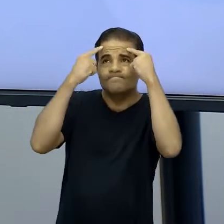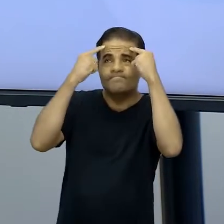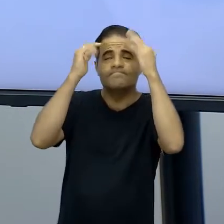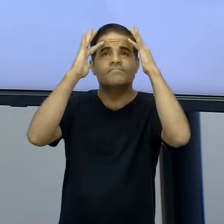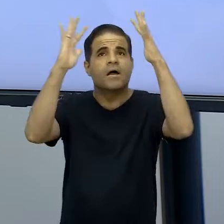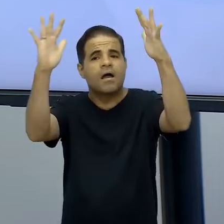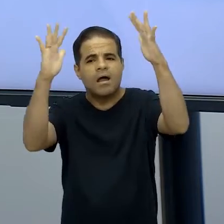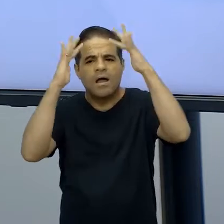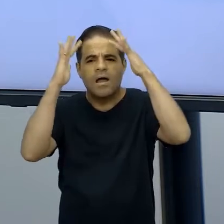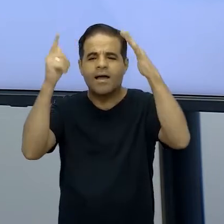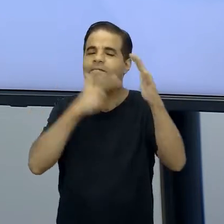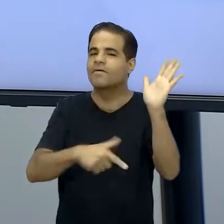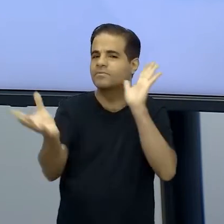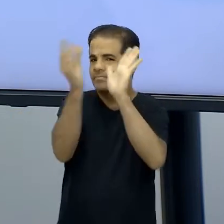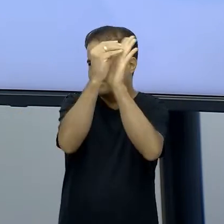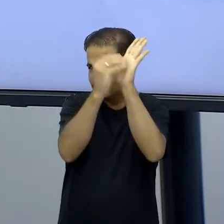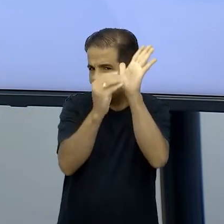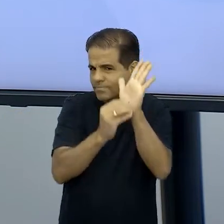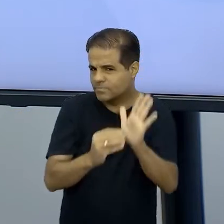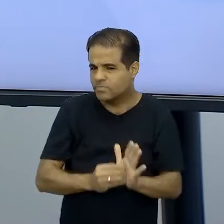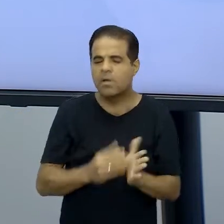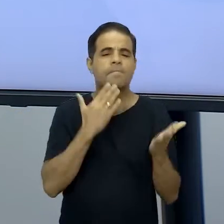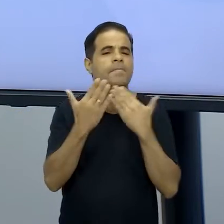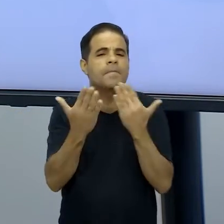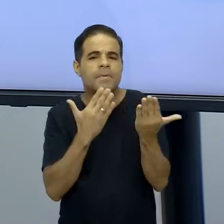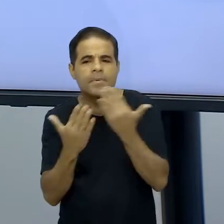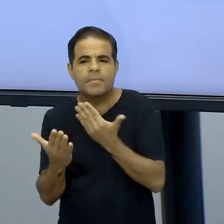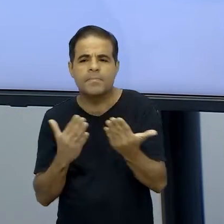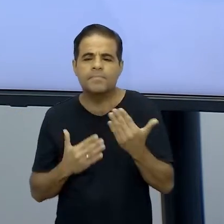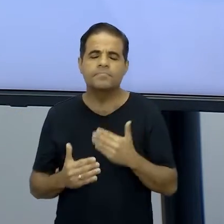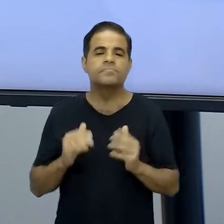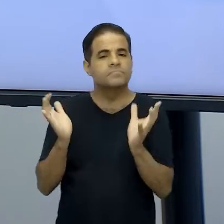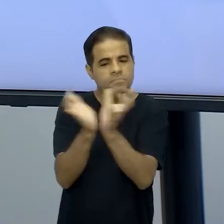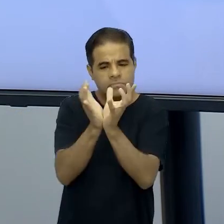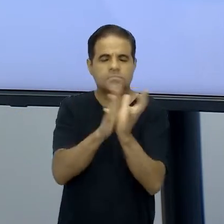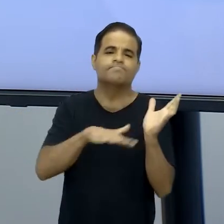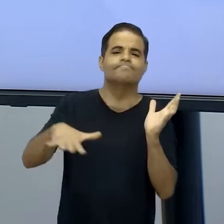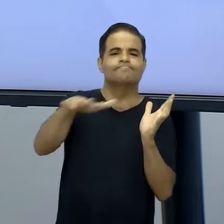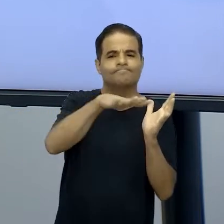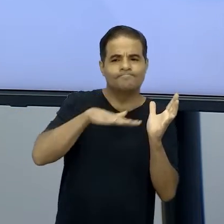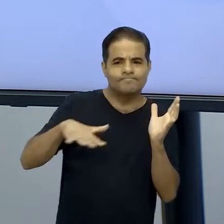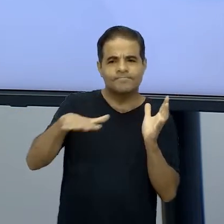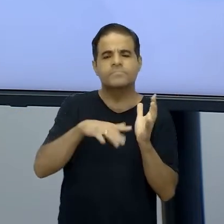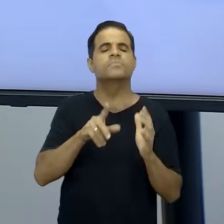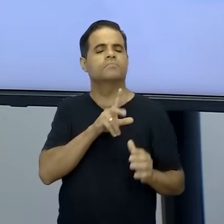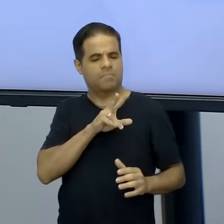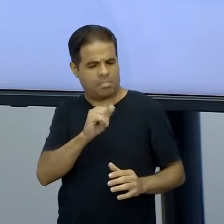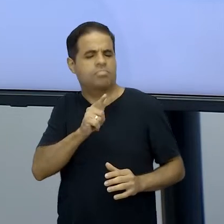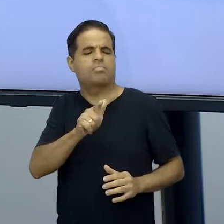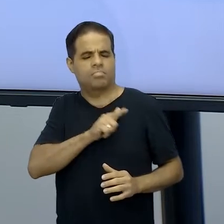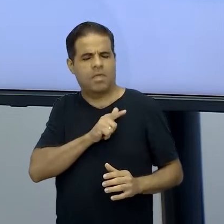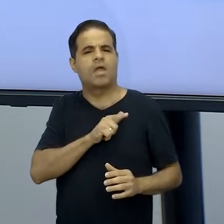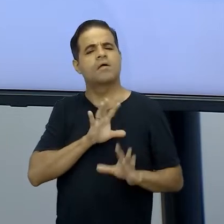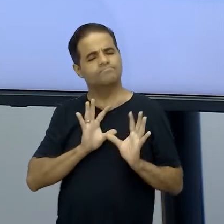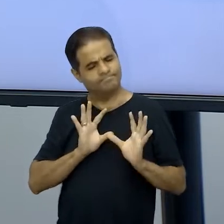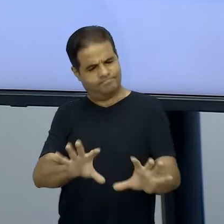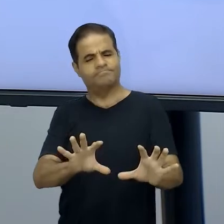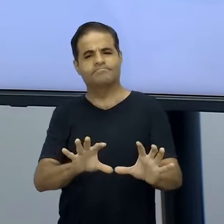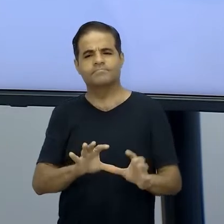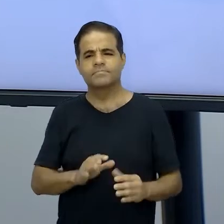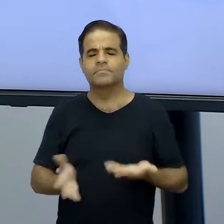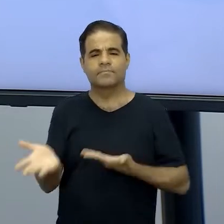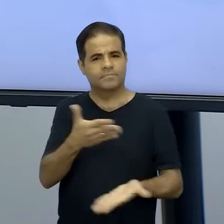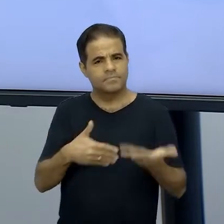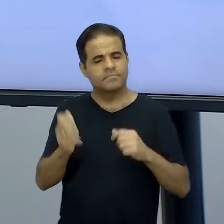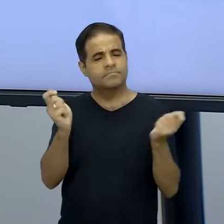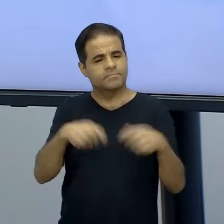campo, e a gente coloca isso para dialogar com o público, que é onde a gente tem essas reações aí, que são reações que